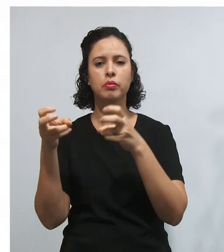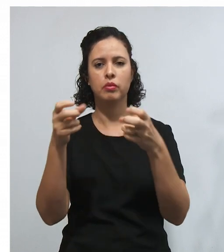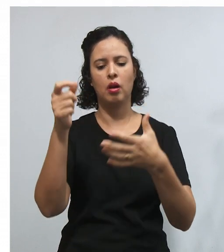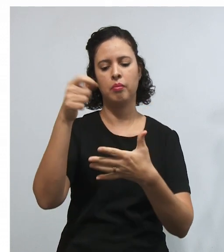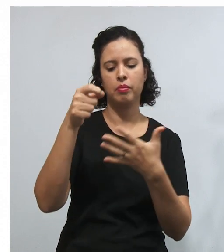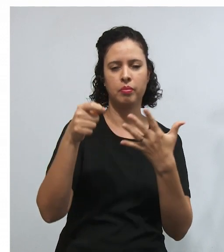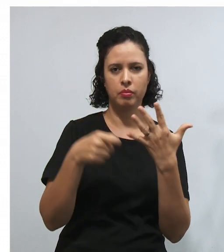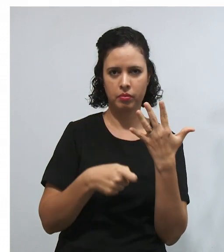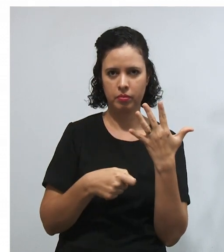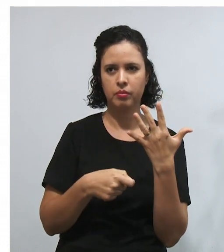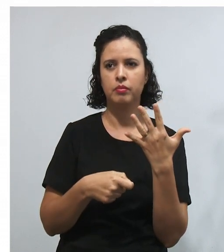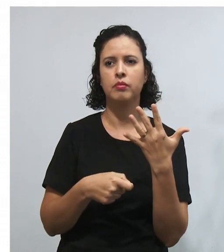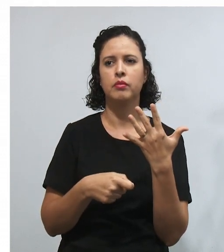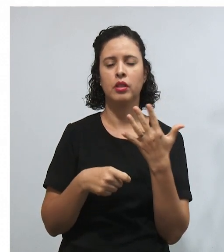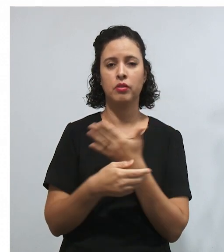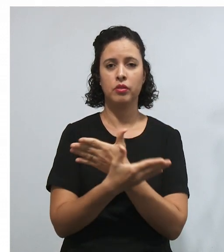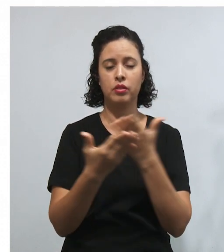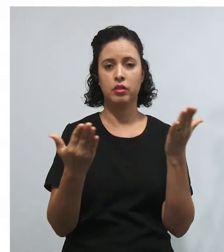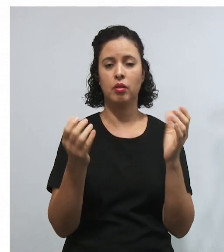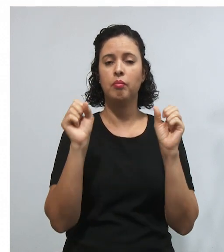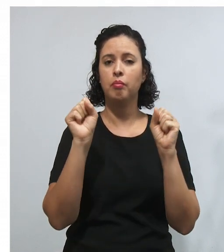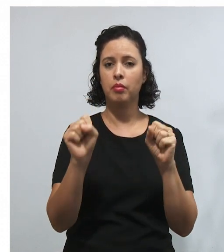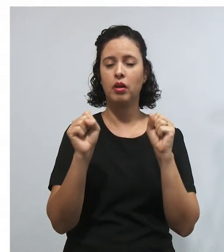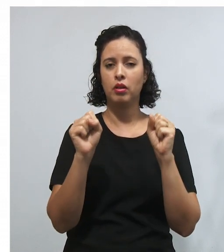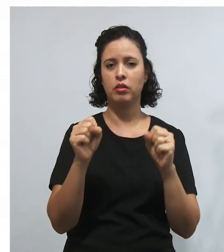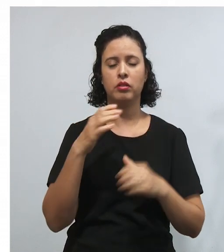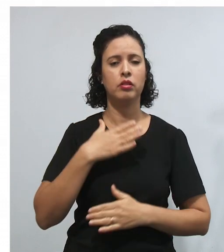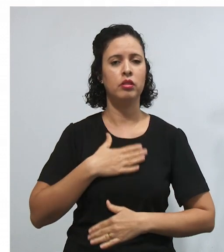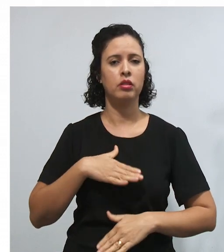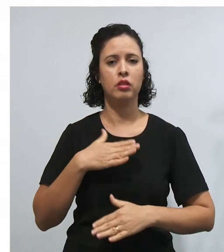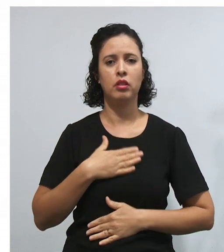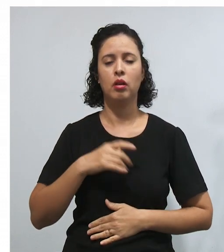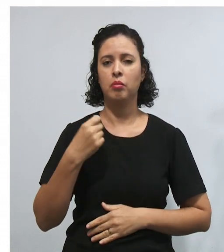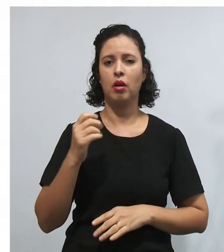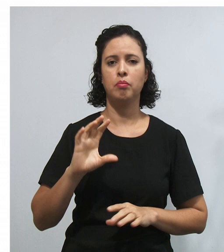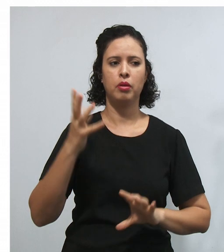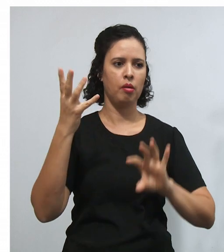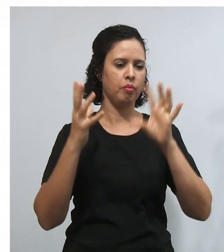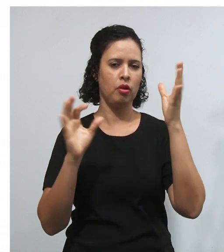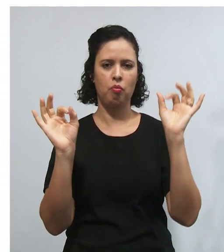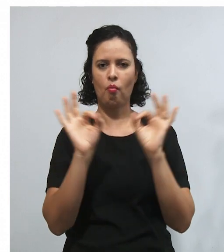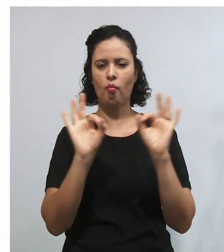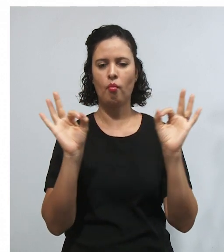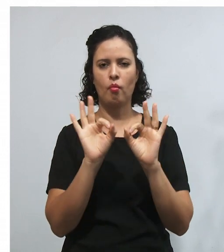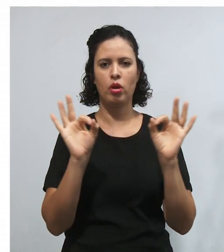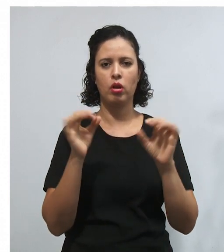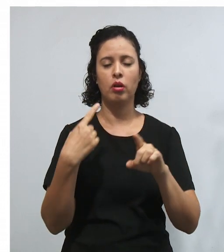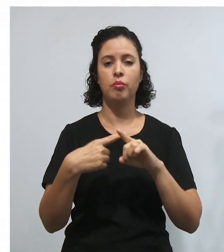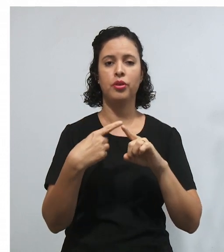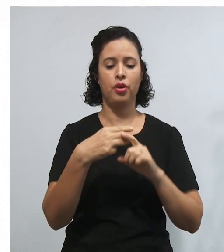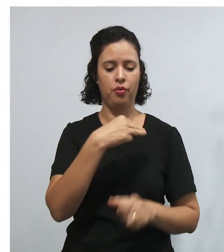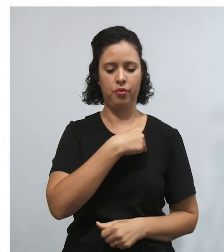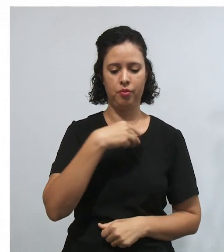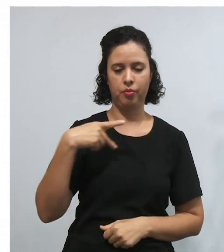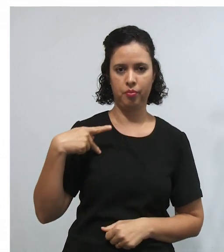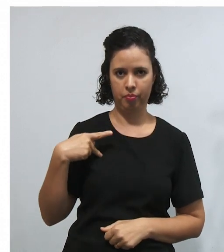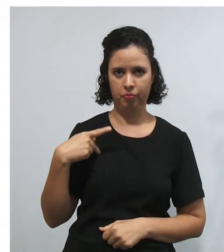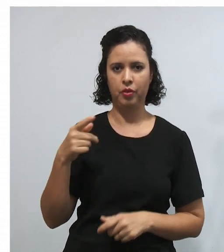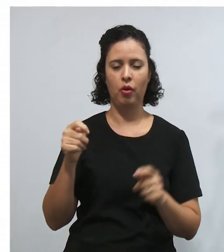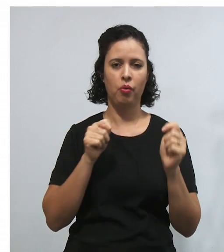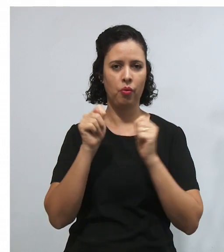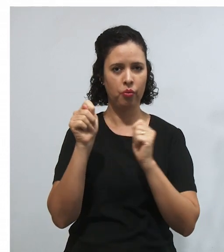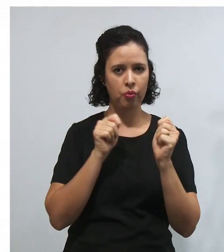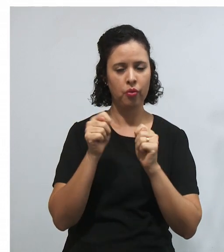preceitos, os princípios, você pode ficar tranquilo que nada vai lhe acontecer. O Ministério Público ele faz esse controle, faz